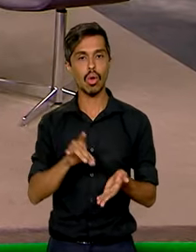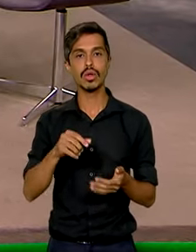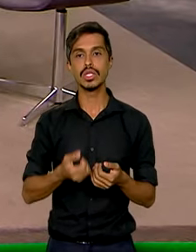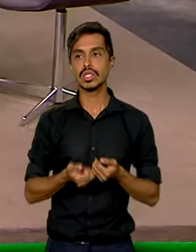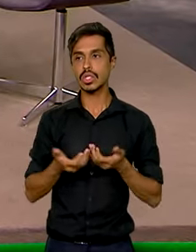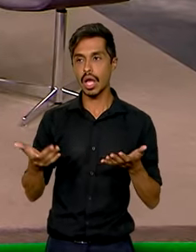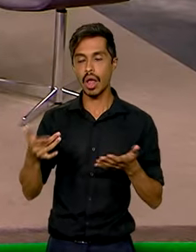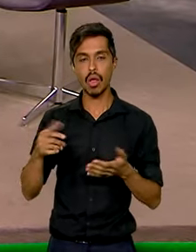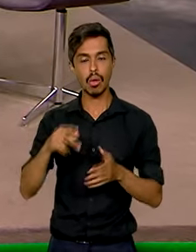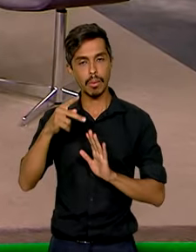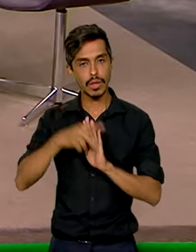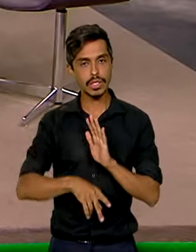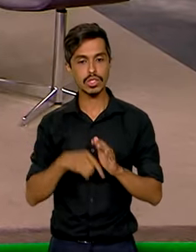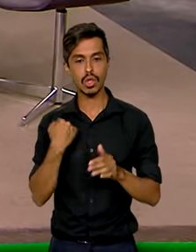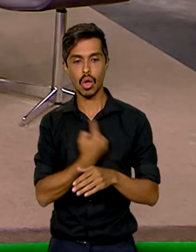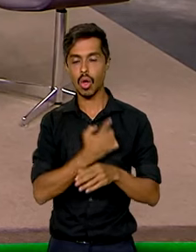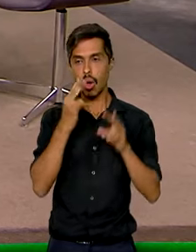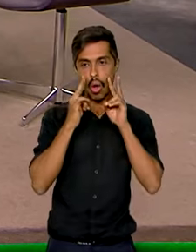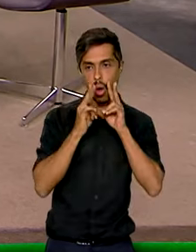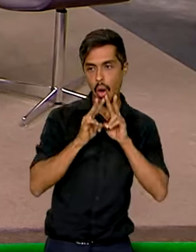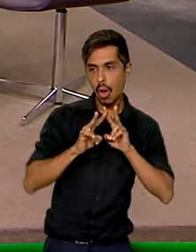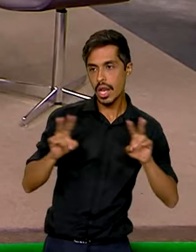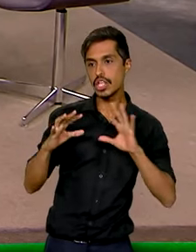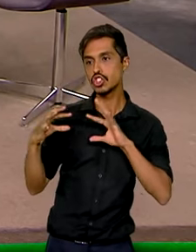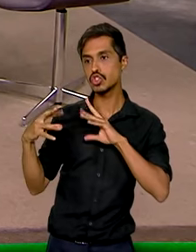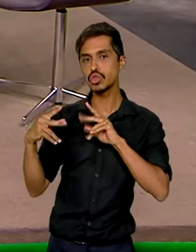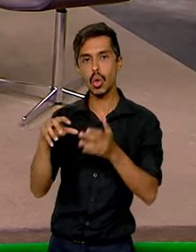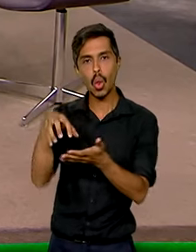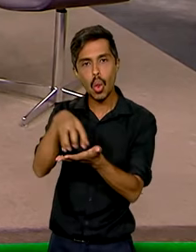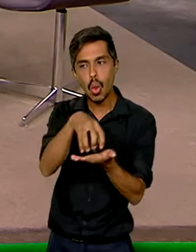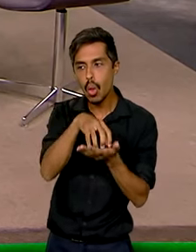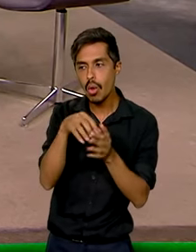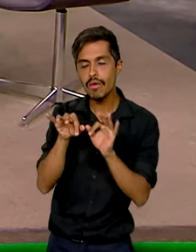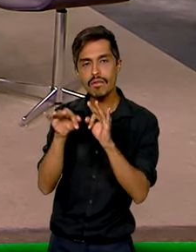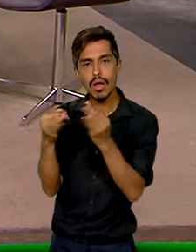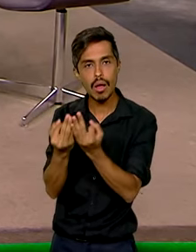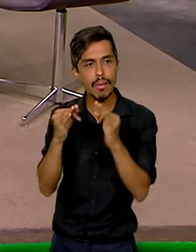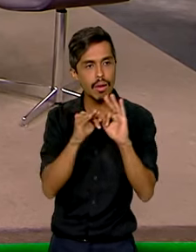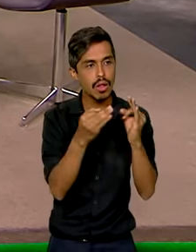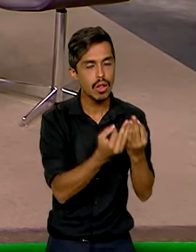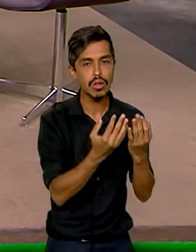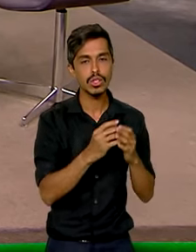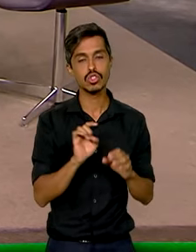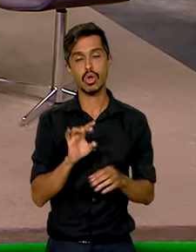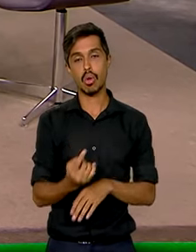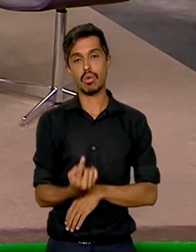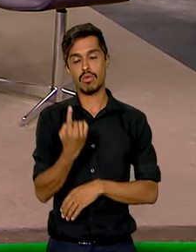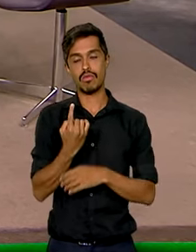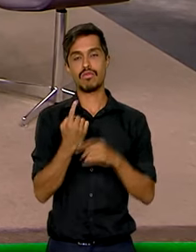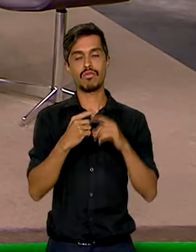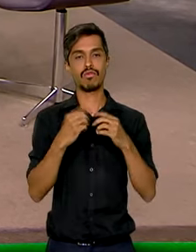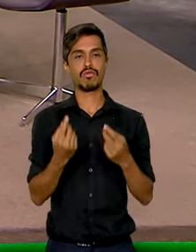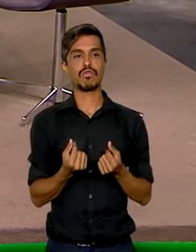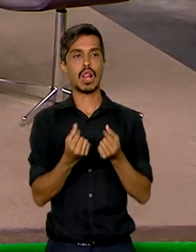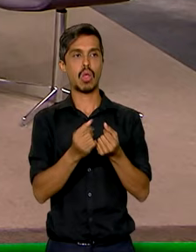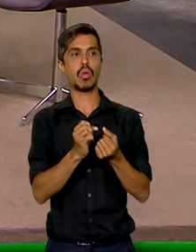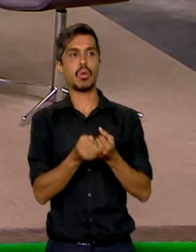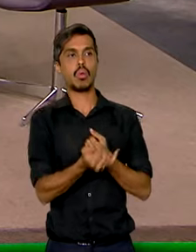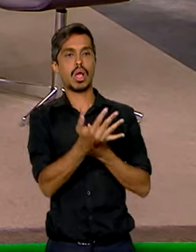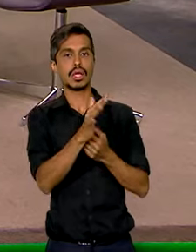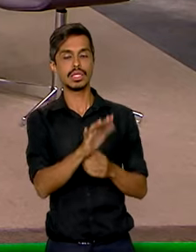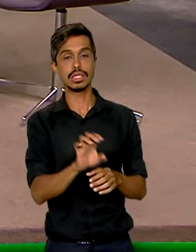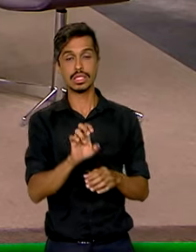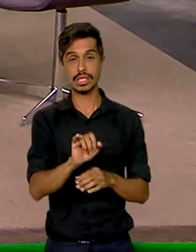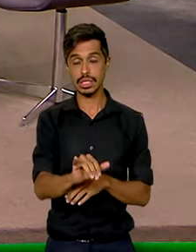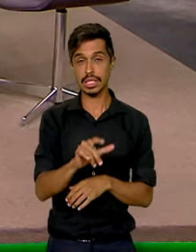gente começou a olhar para todo o núcleo familiar. Então, não é mais um valor X, depende se tem criança